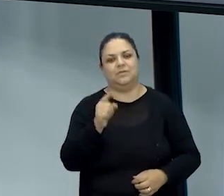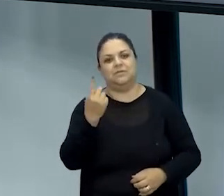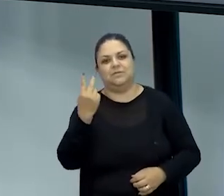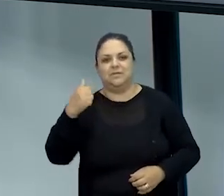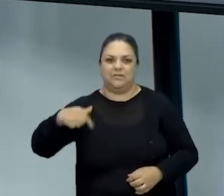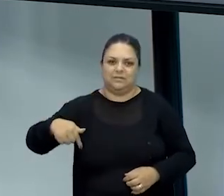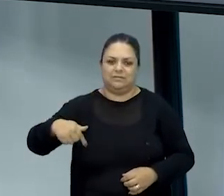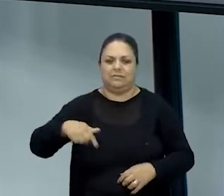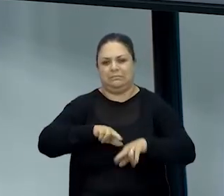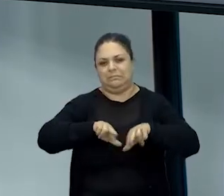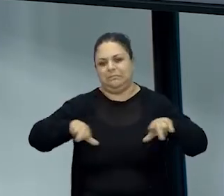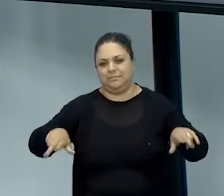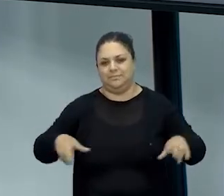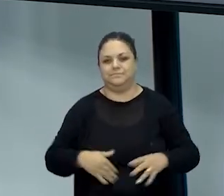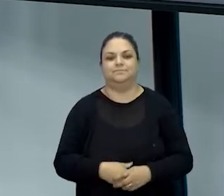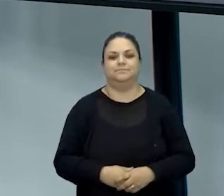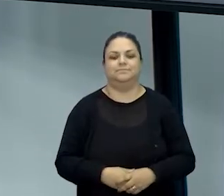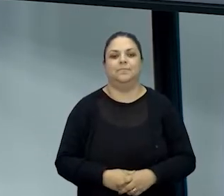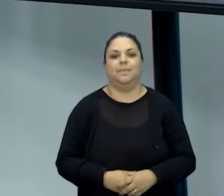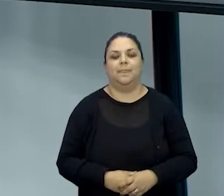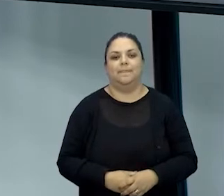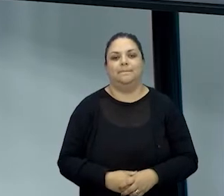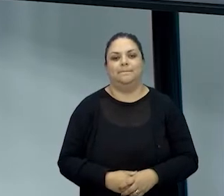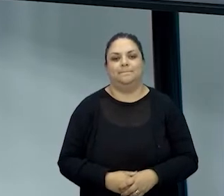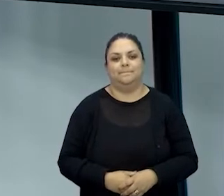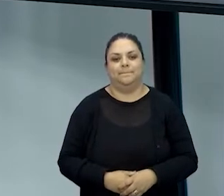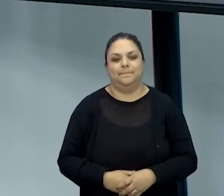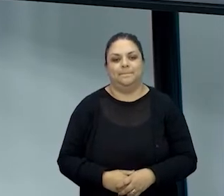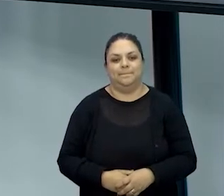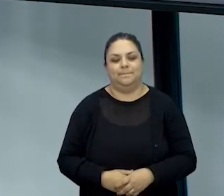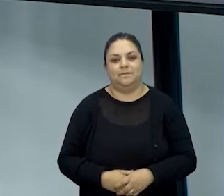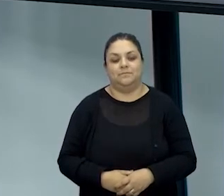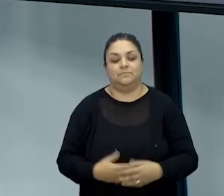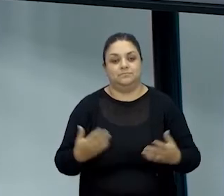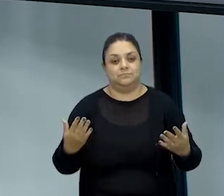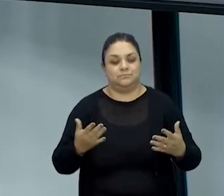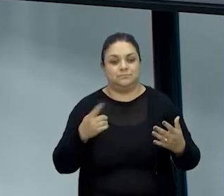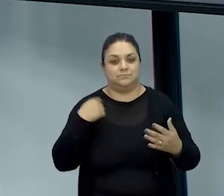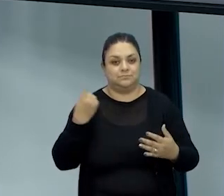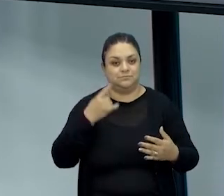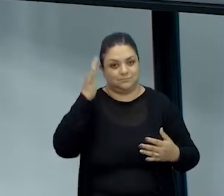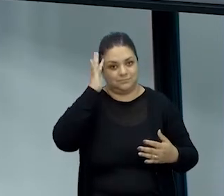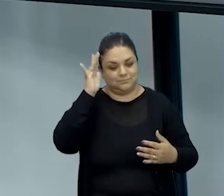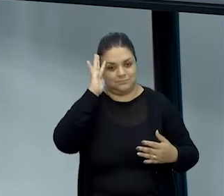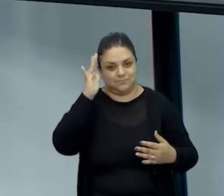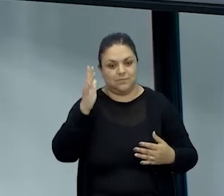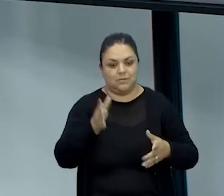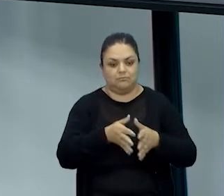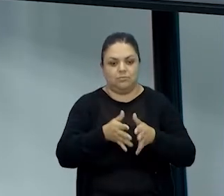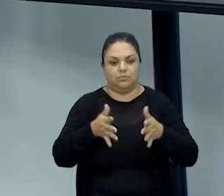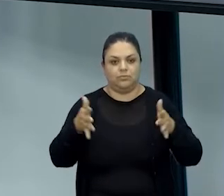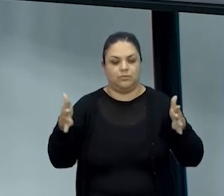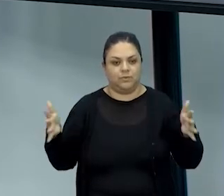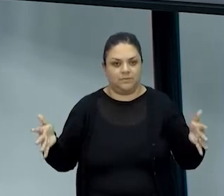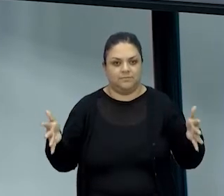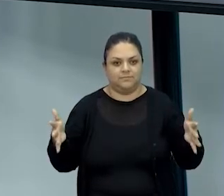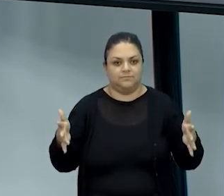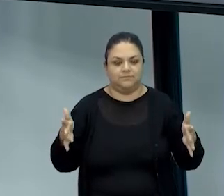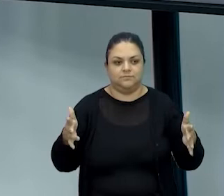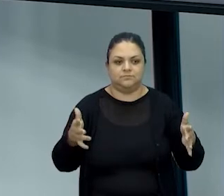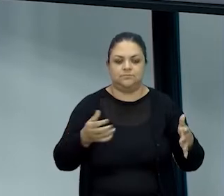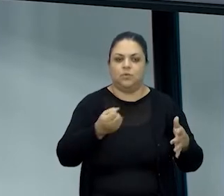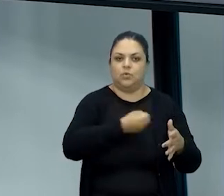tá? Mas a gente vai estar questionando aí, a gente vai estar pensando o que significa aumentar esse valor da razão